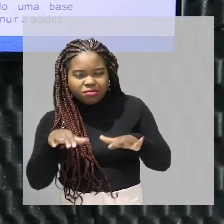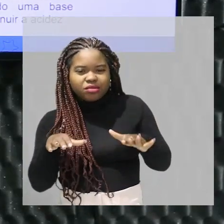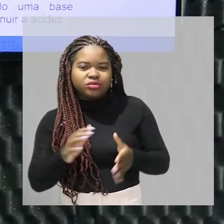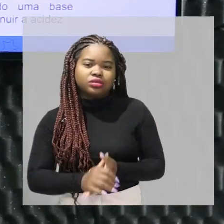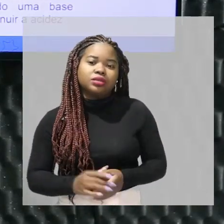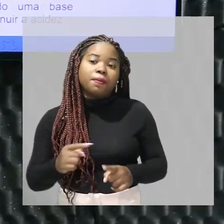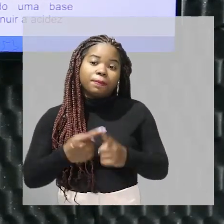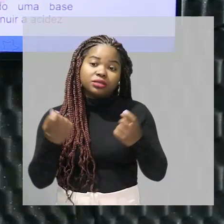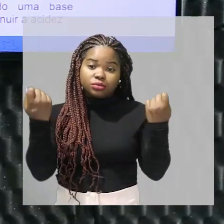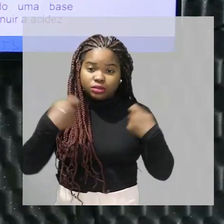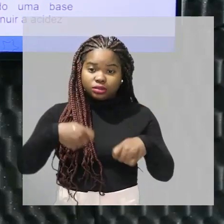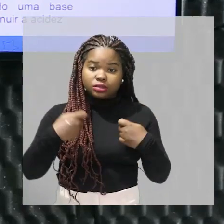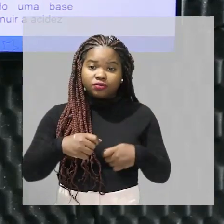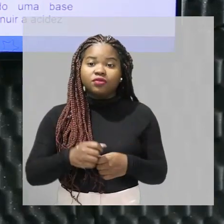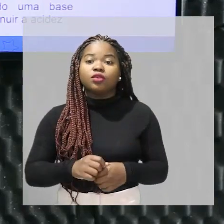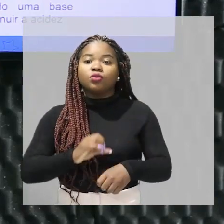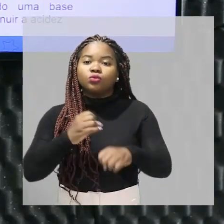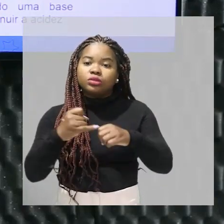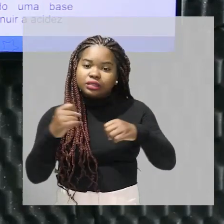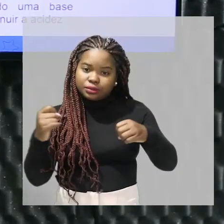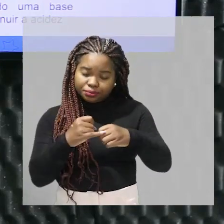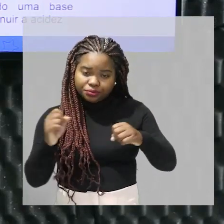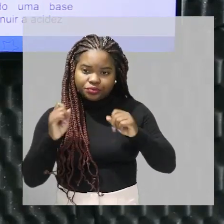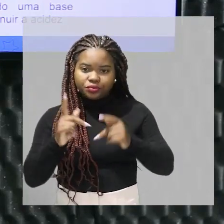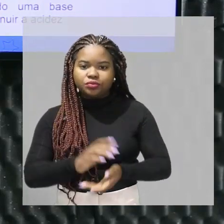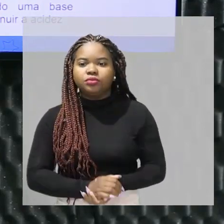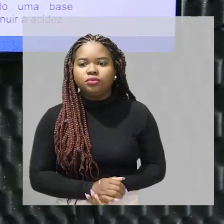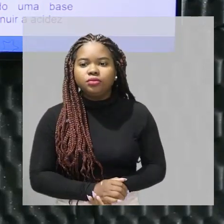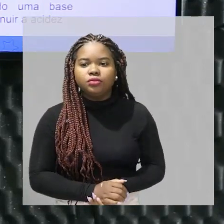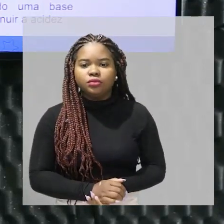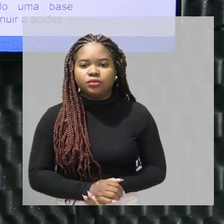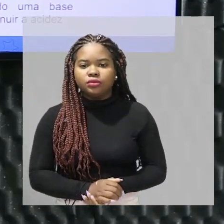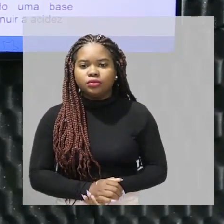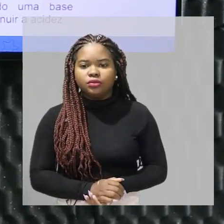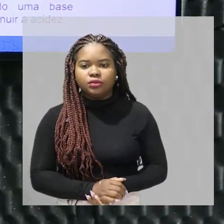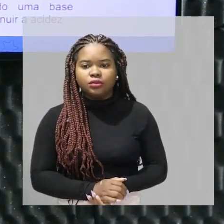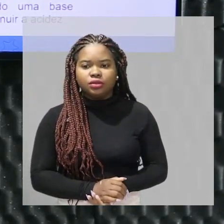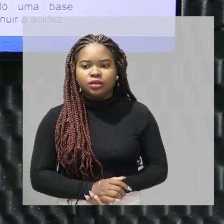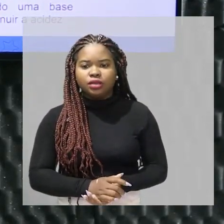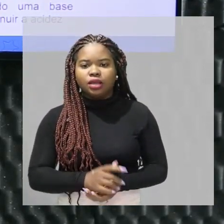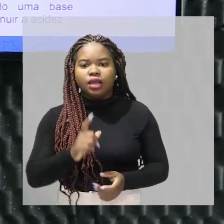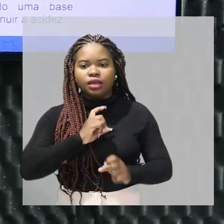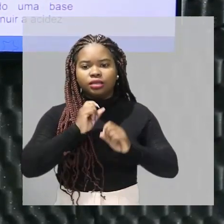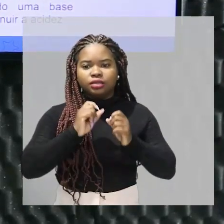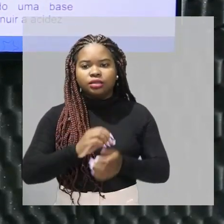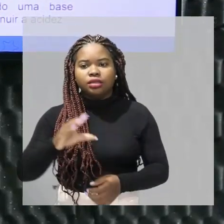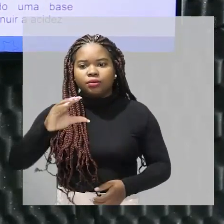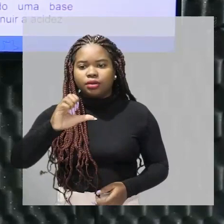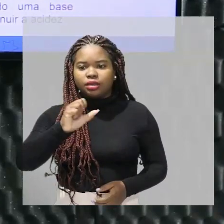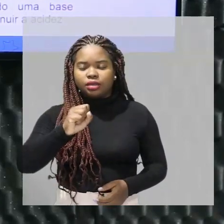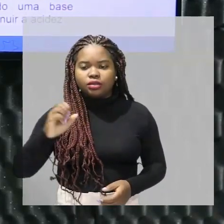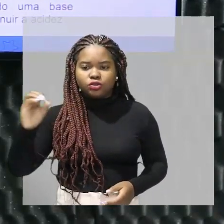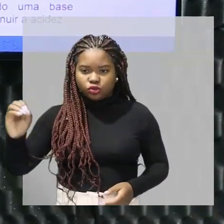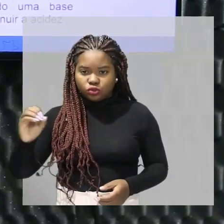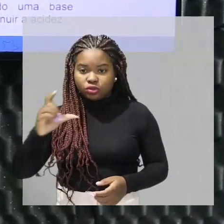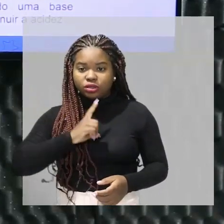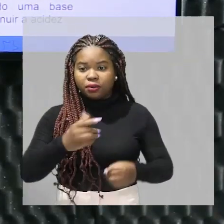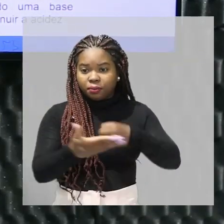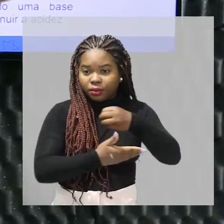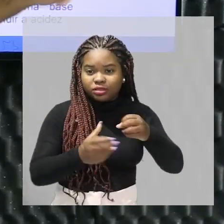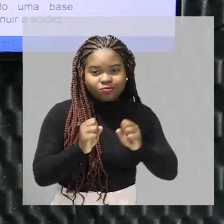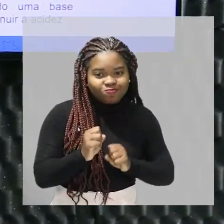os íons. Então, olha só, o cálcio vai gerar o hidróxido de cálcio, base forte.